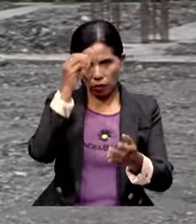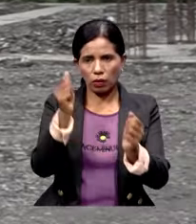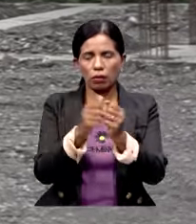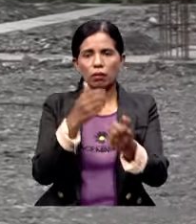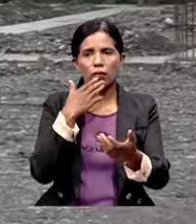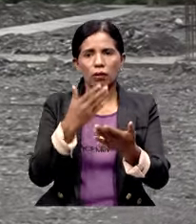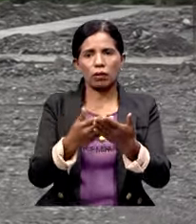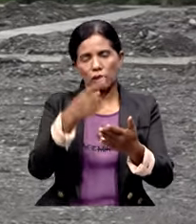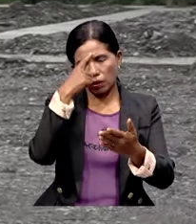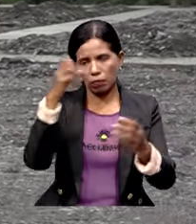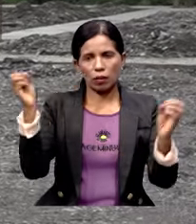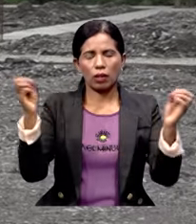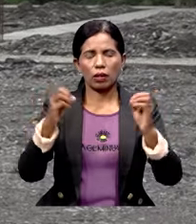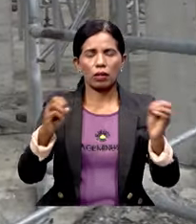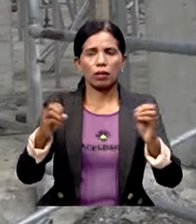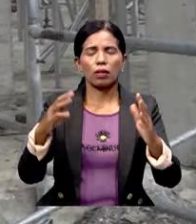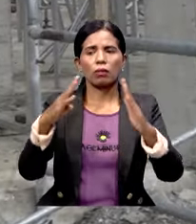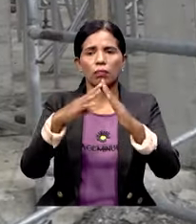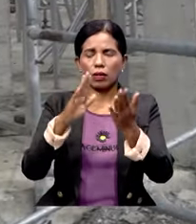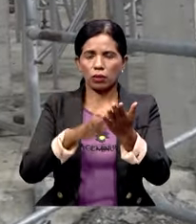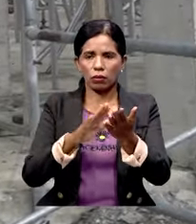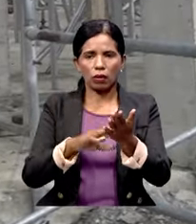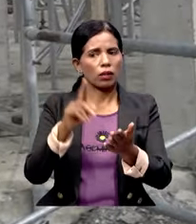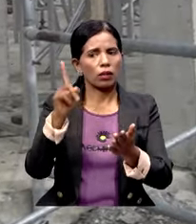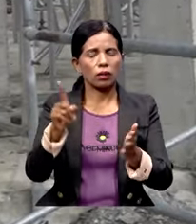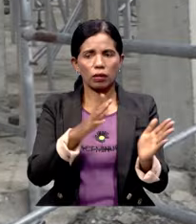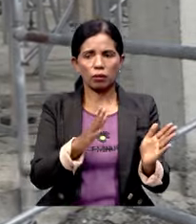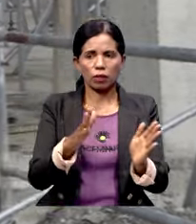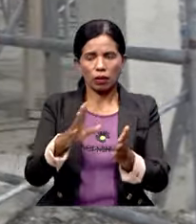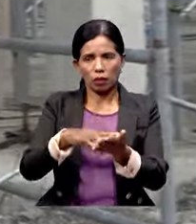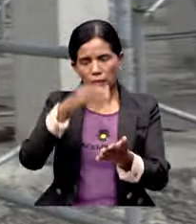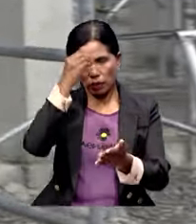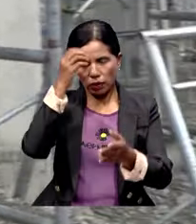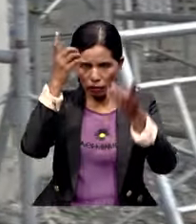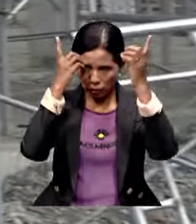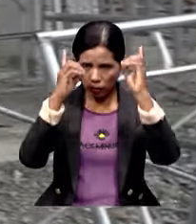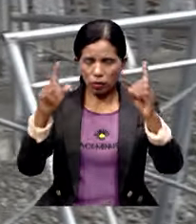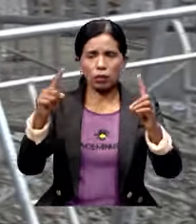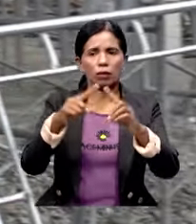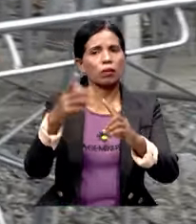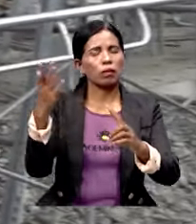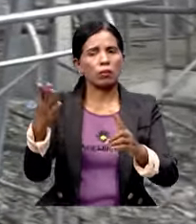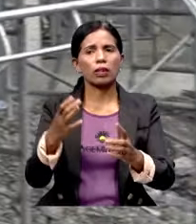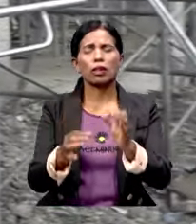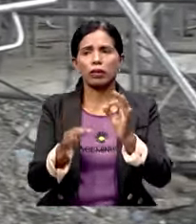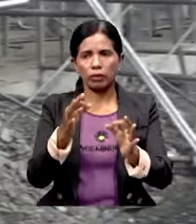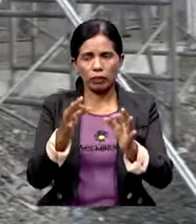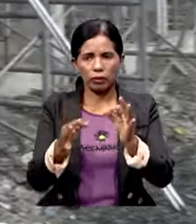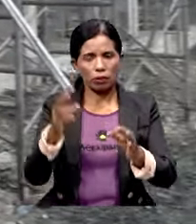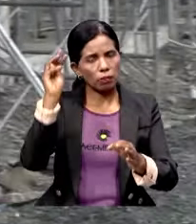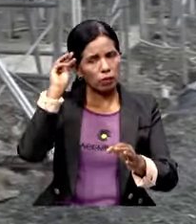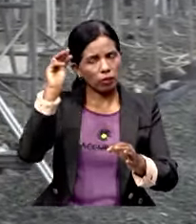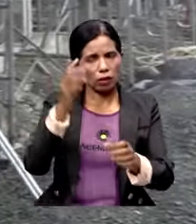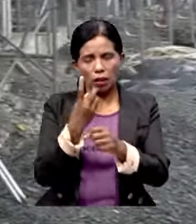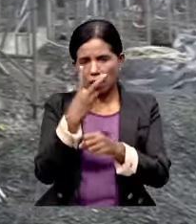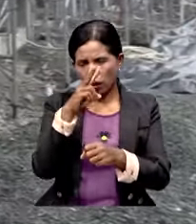Também questão lá é difícil ainda que garante esse processo de ensino-aprendizagem. Decisão se torna, né, quando o Ministério,